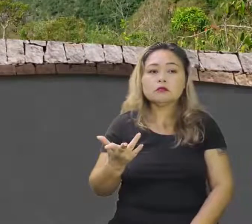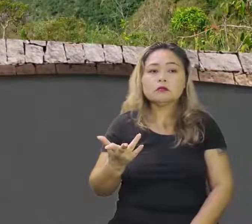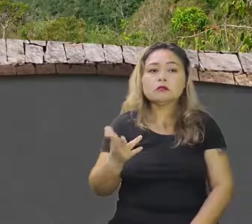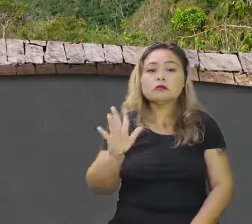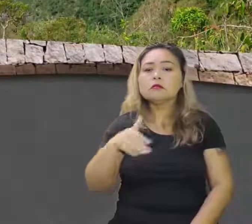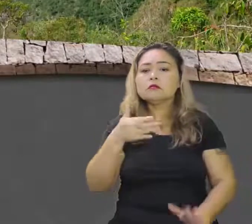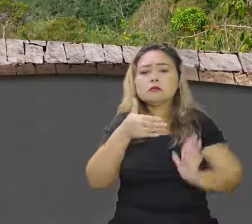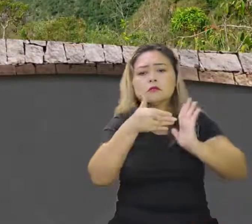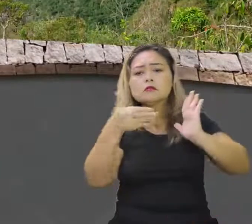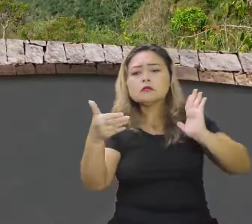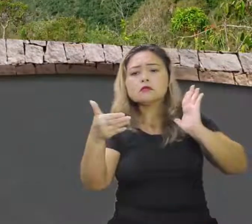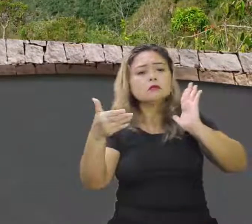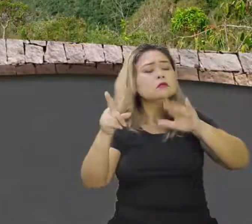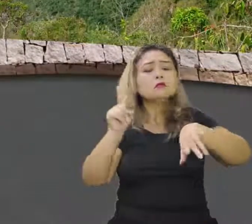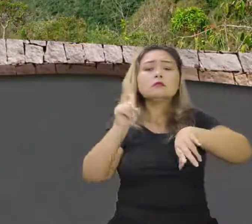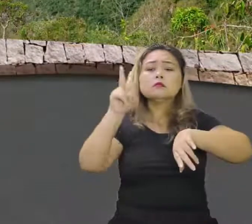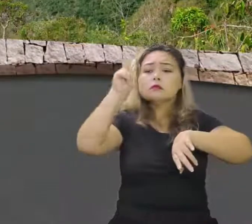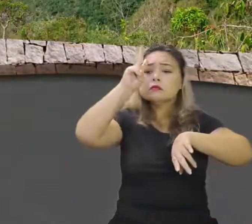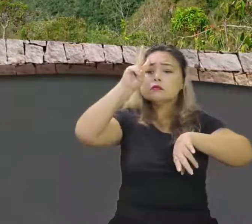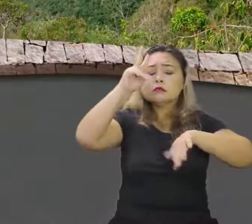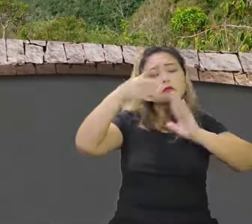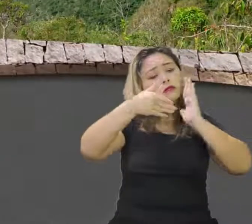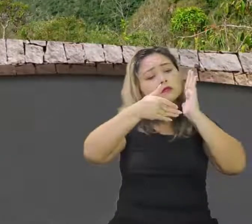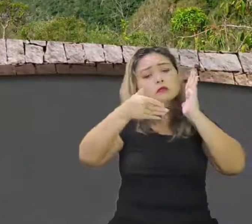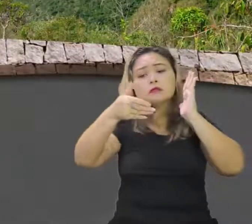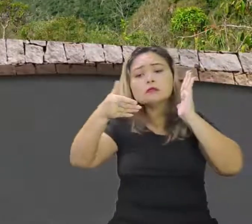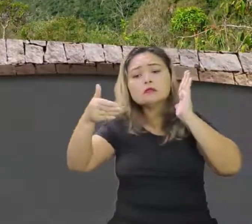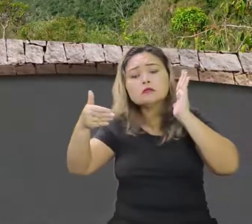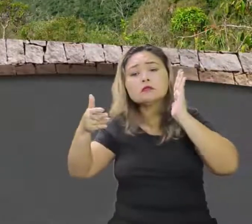qual é o período histórico?